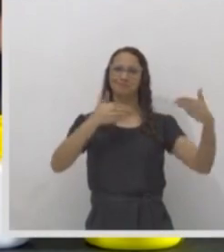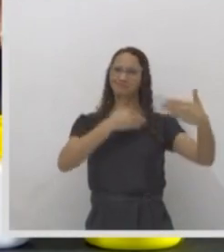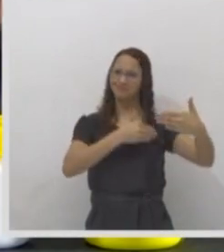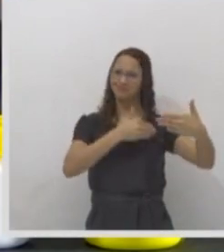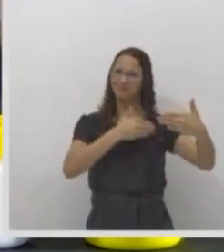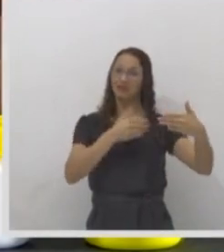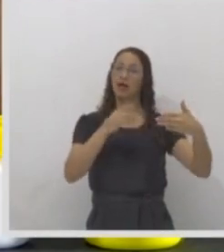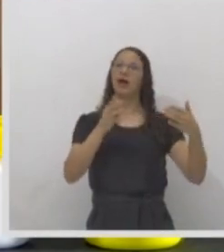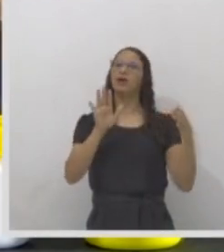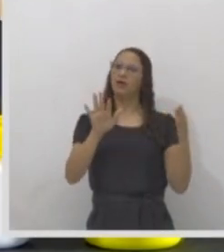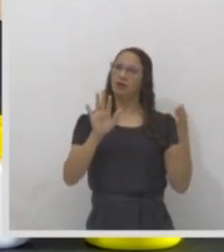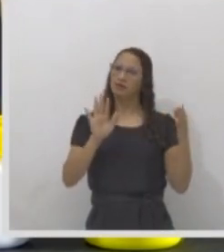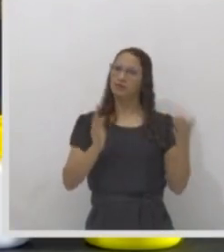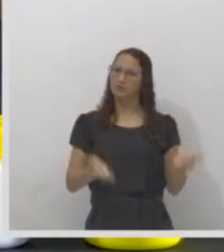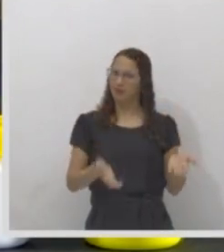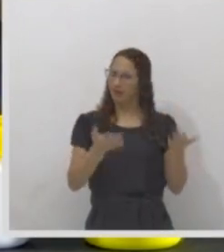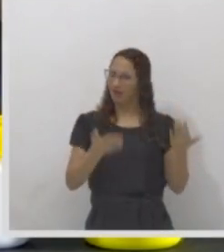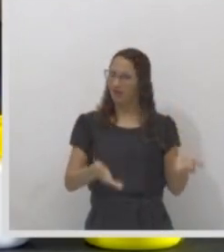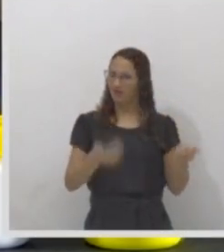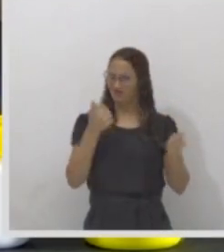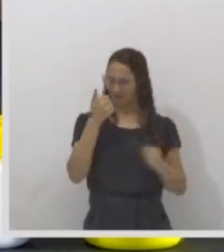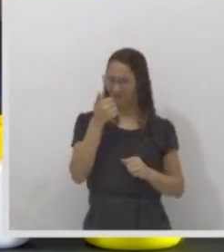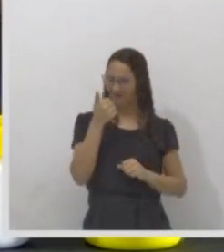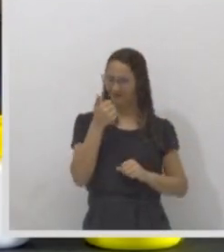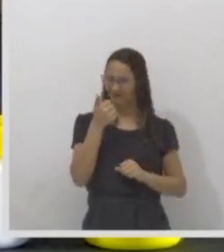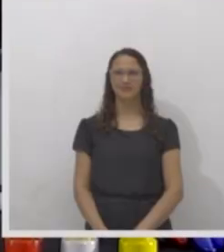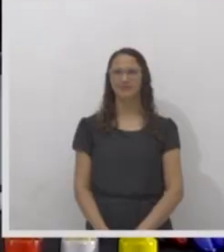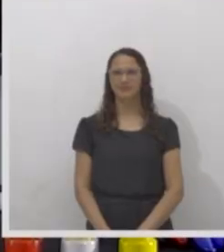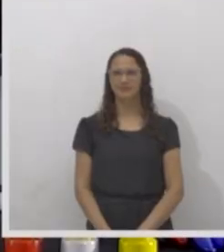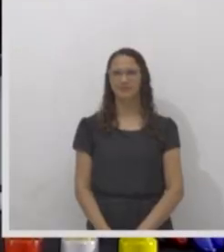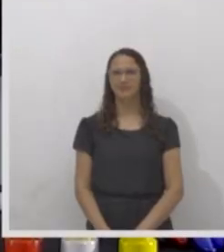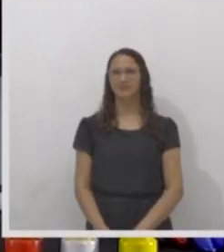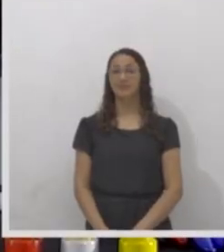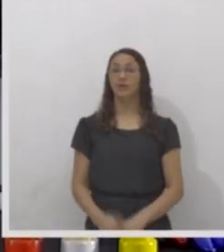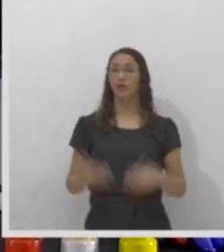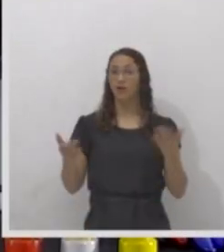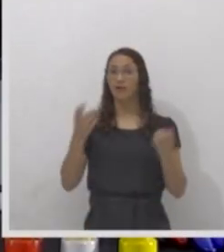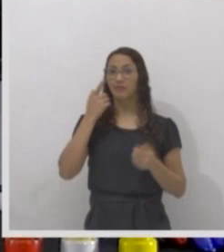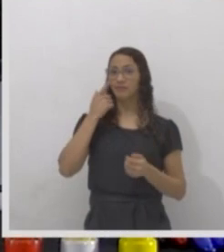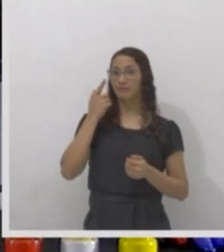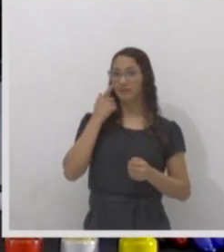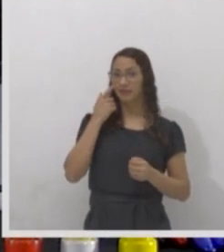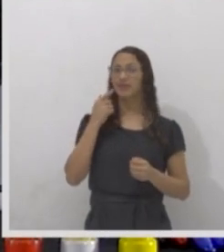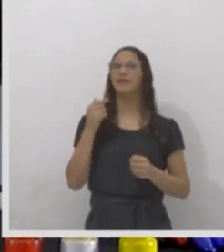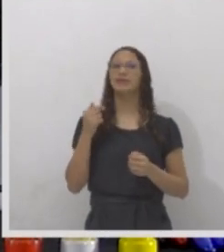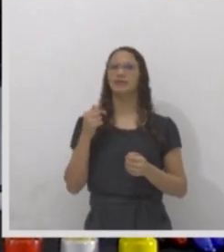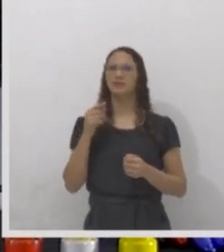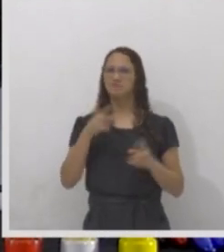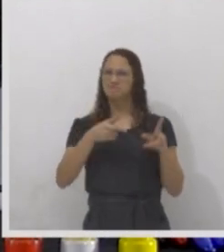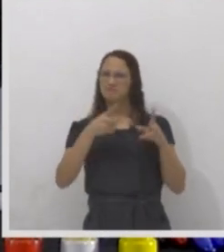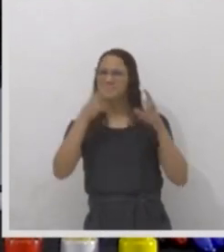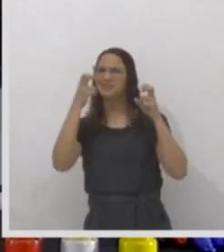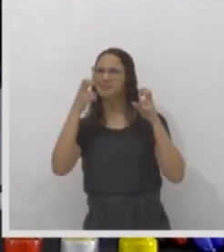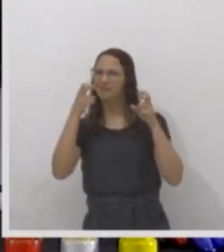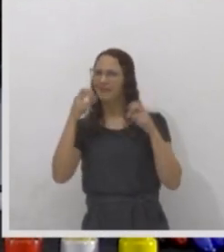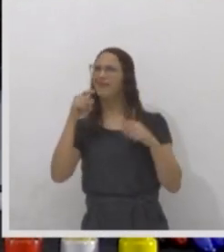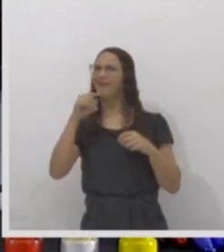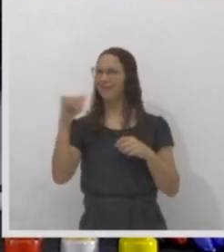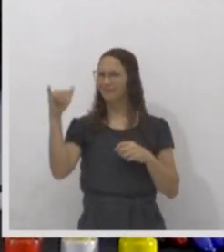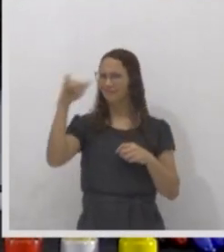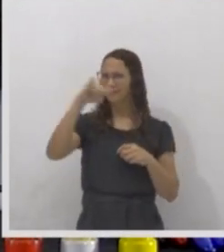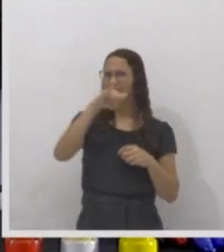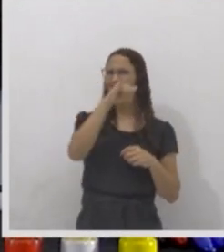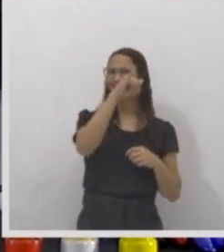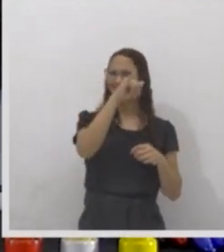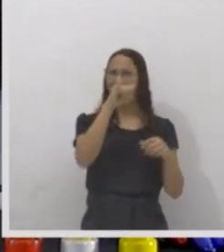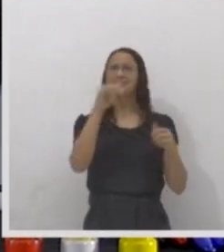vou esperar secar. Enquanto seca, deixa eu mostrar para vocês. Olha só, gente, vocês irão perceber que ele voa de verdade, como eu falei